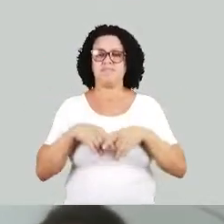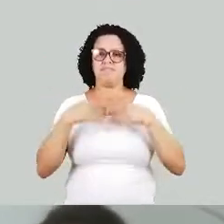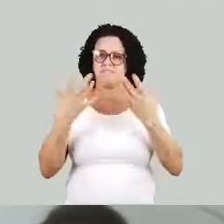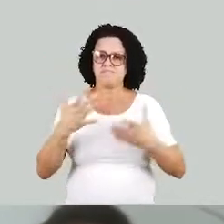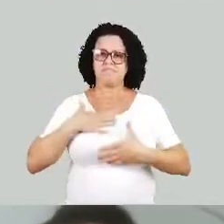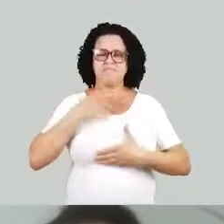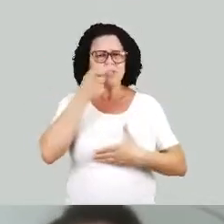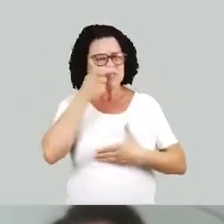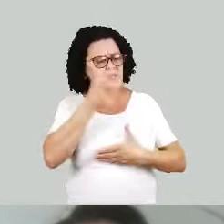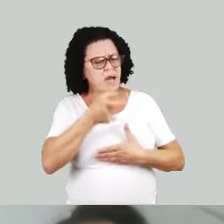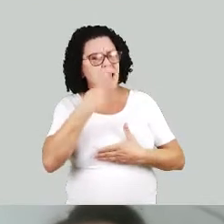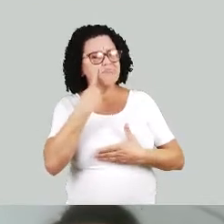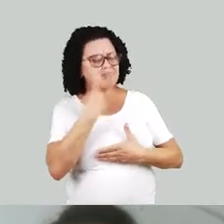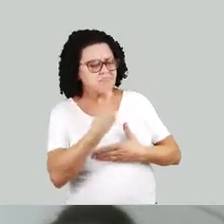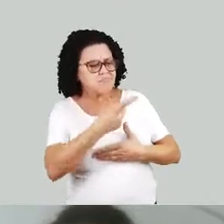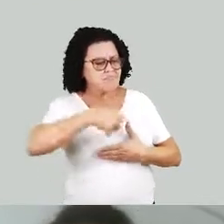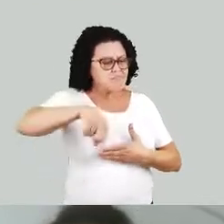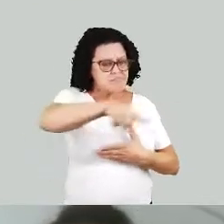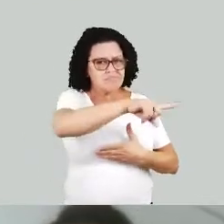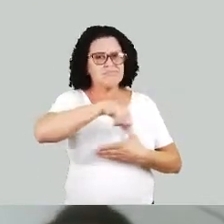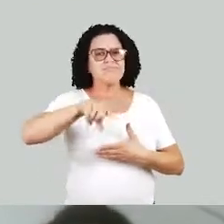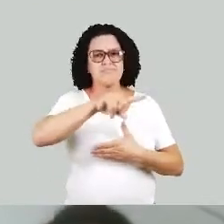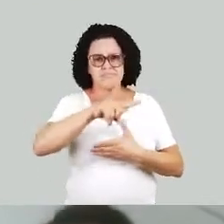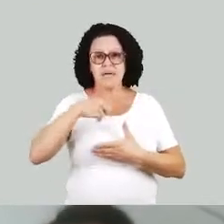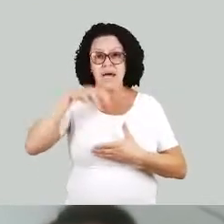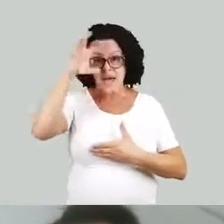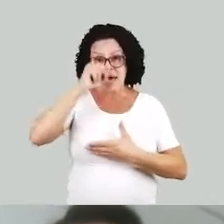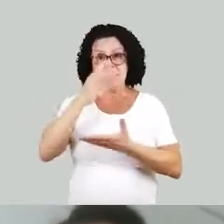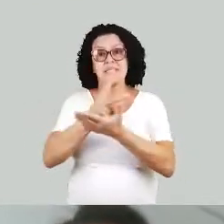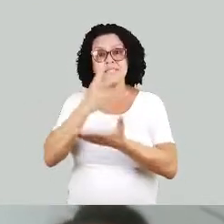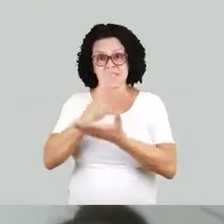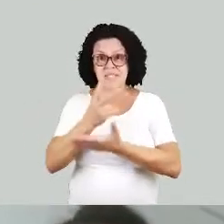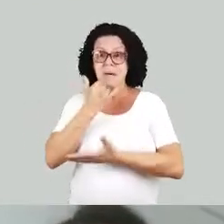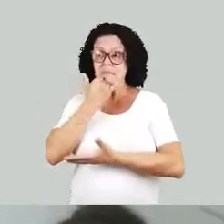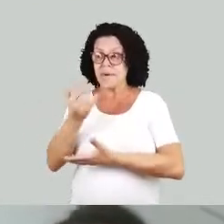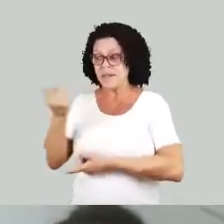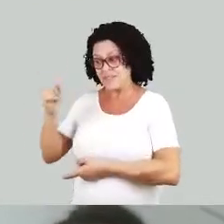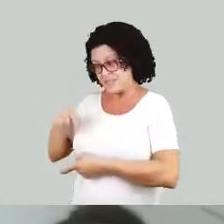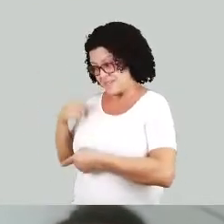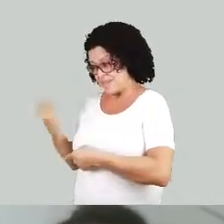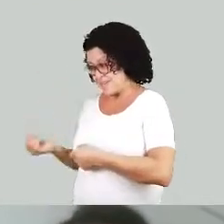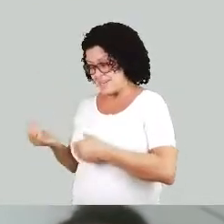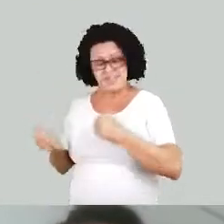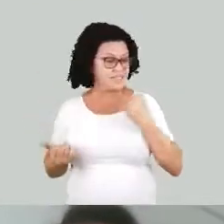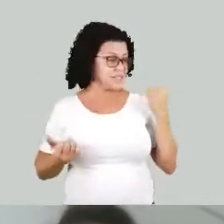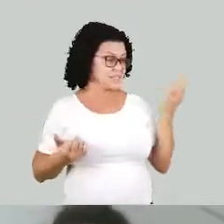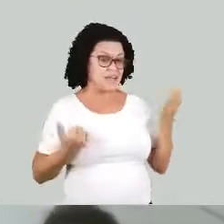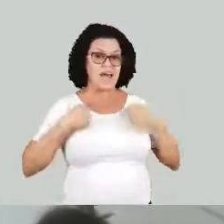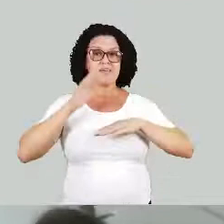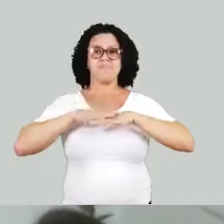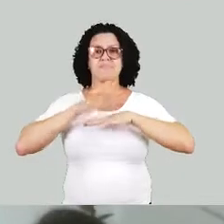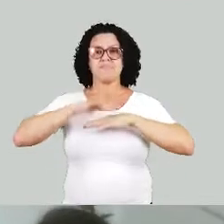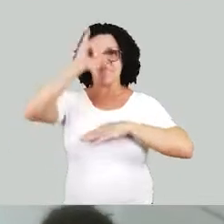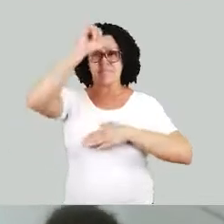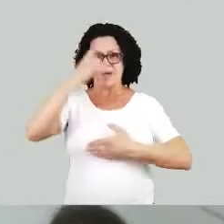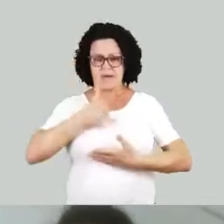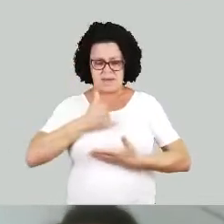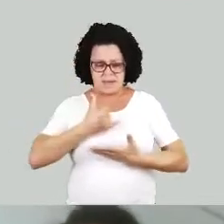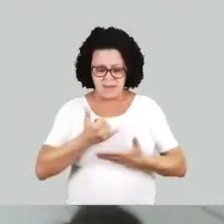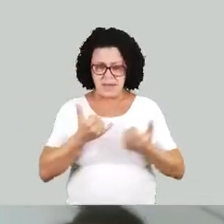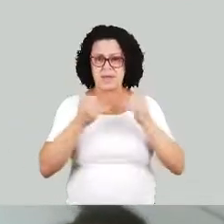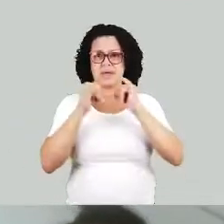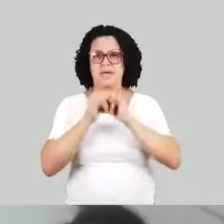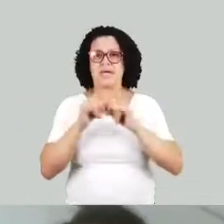muito interessante. Acho que nunca é tarde para a gente perdoar, nunca é tarde para a gente se auto-perdoar